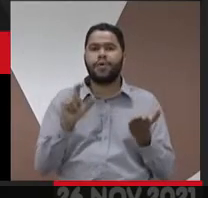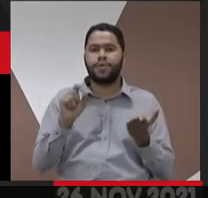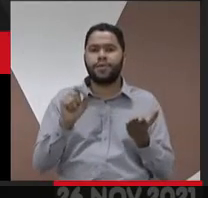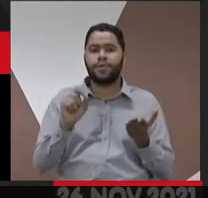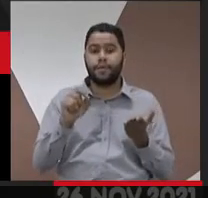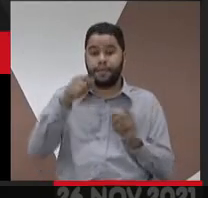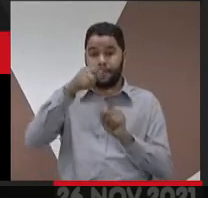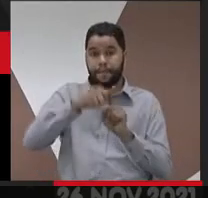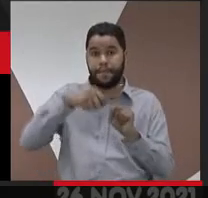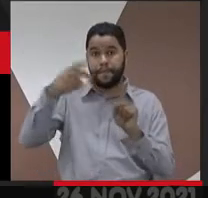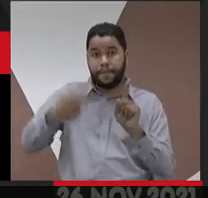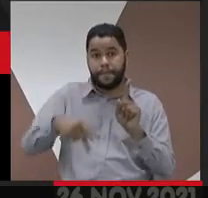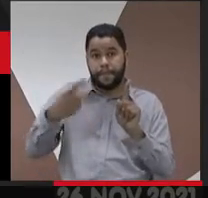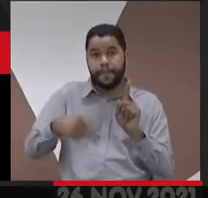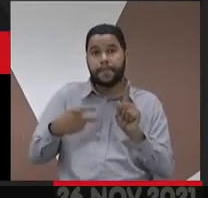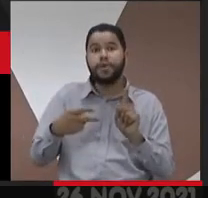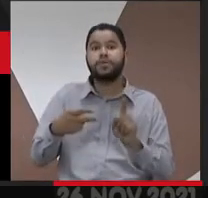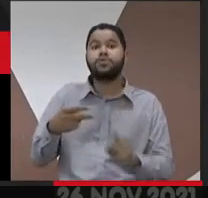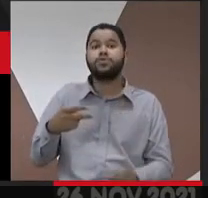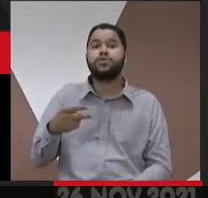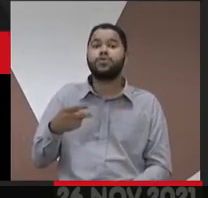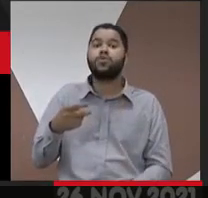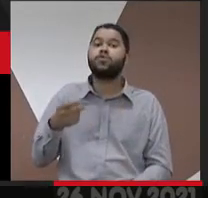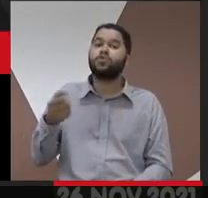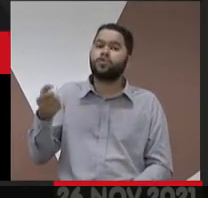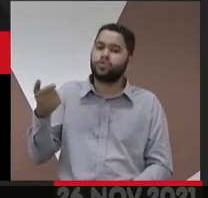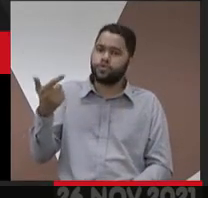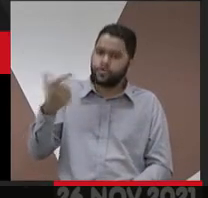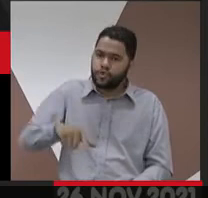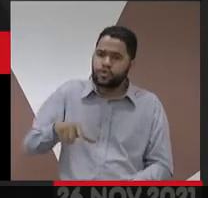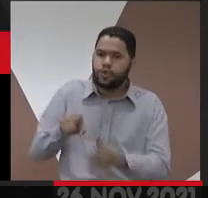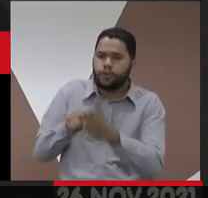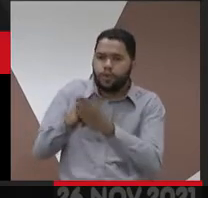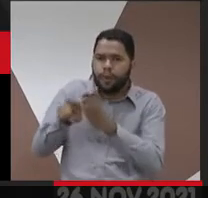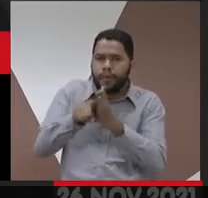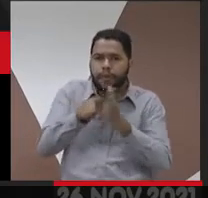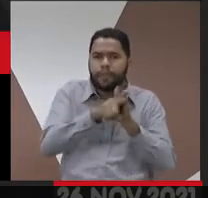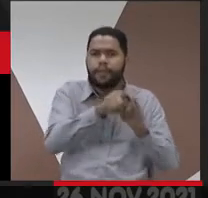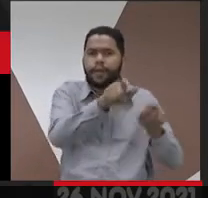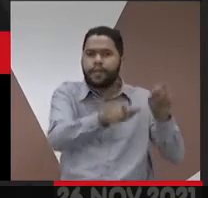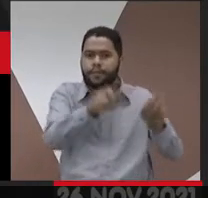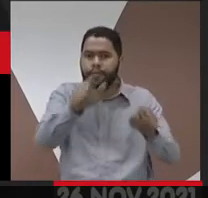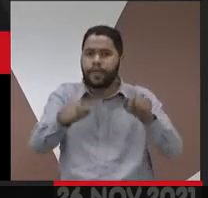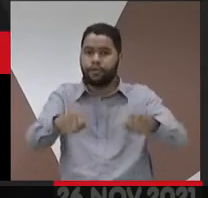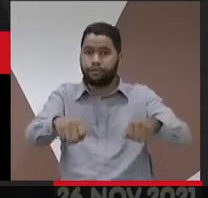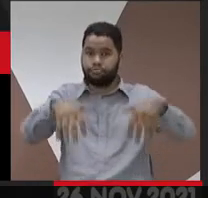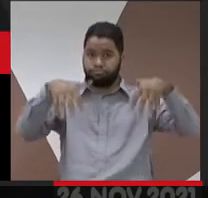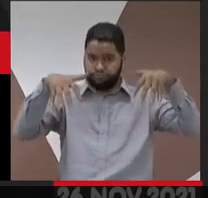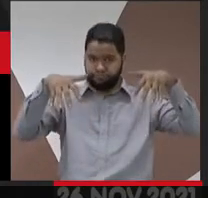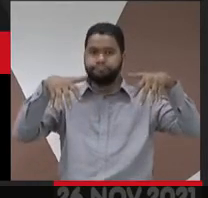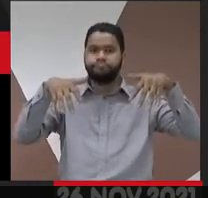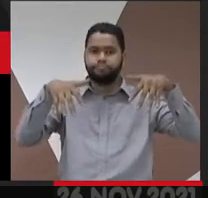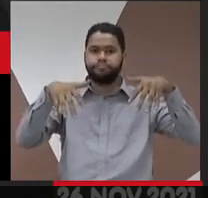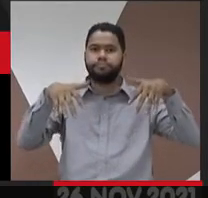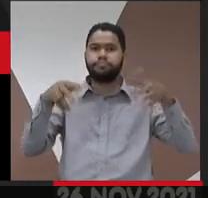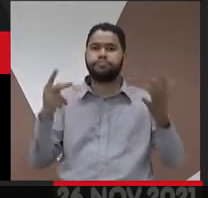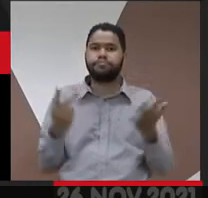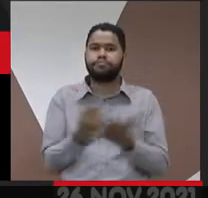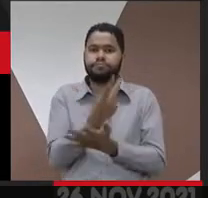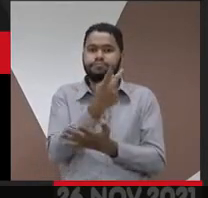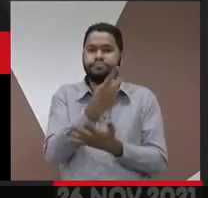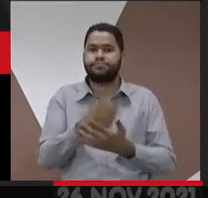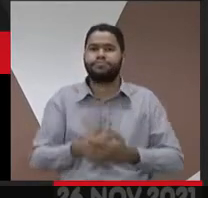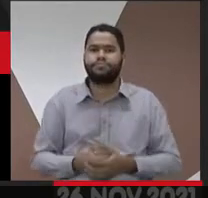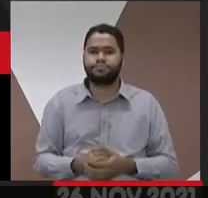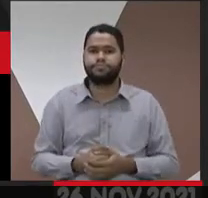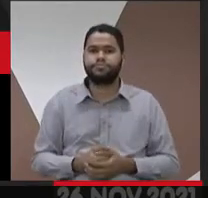nesse mês, uma nova consulta pública com duas audiências sendo realizadas, além desse